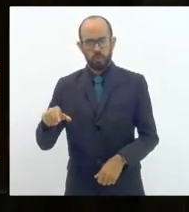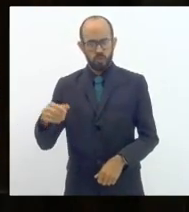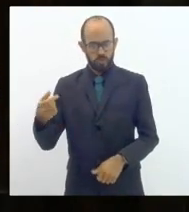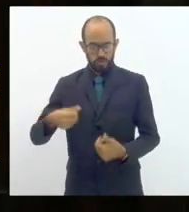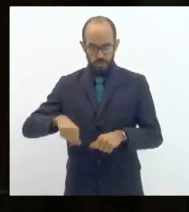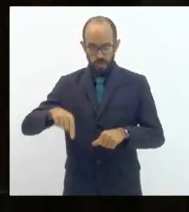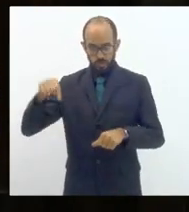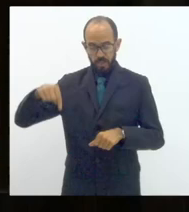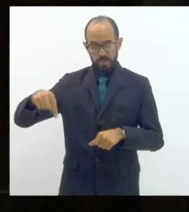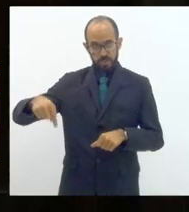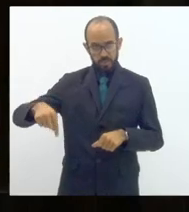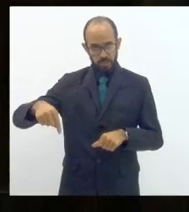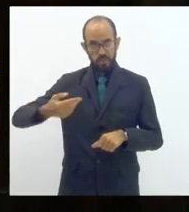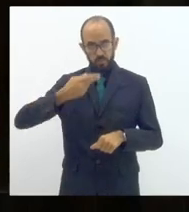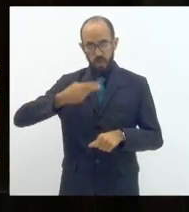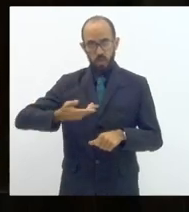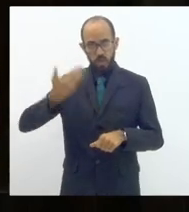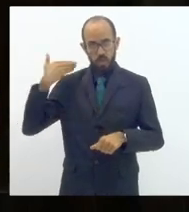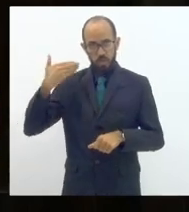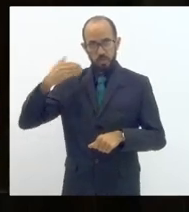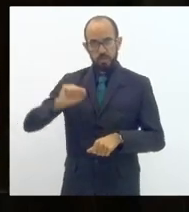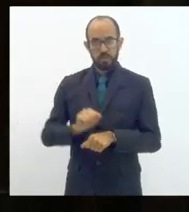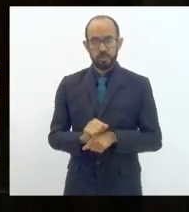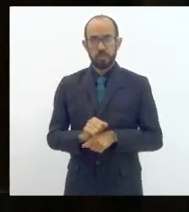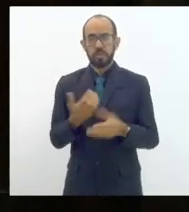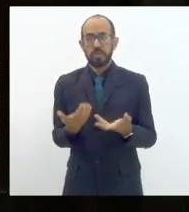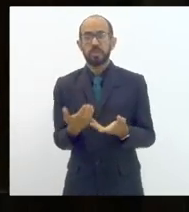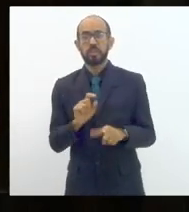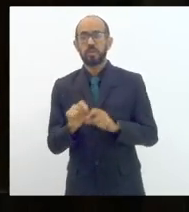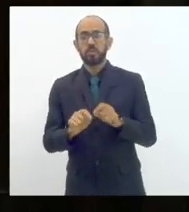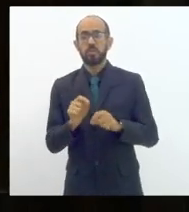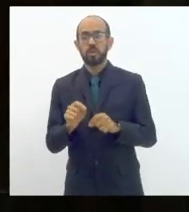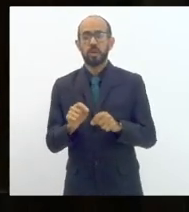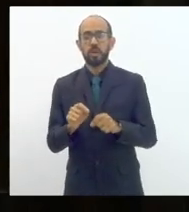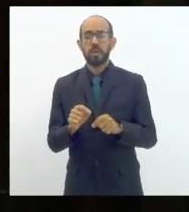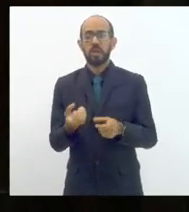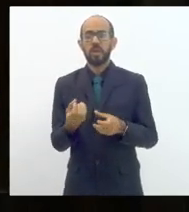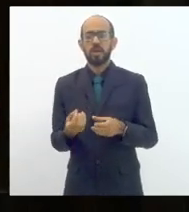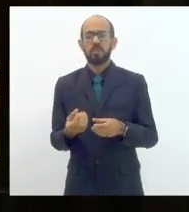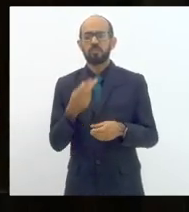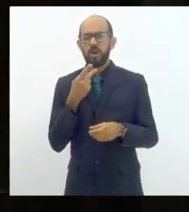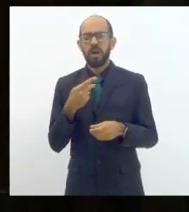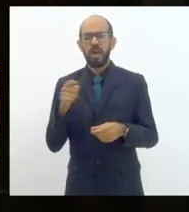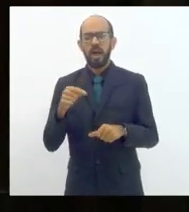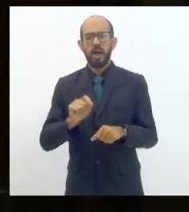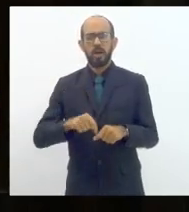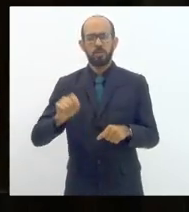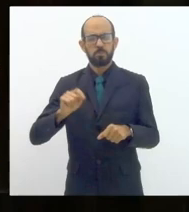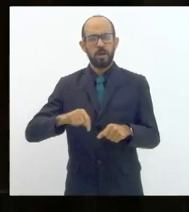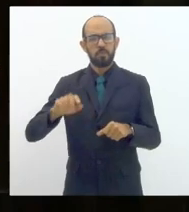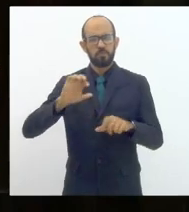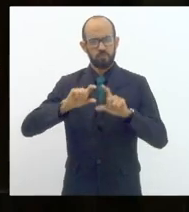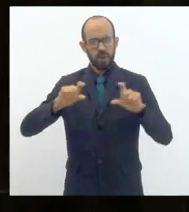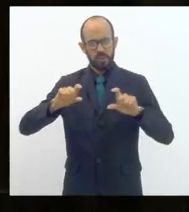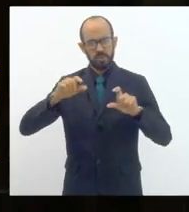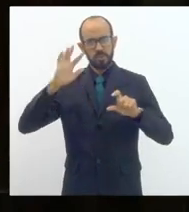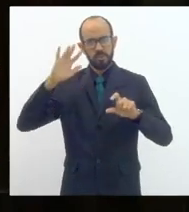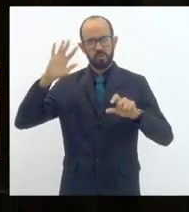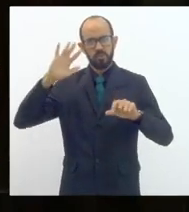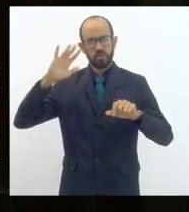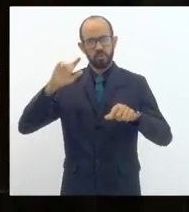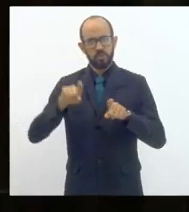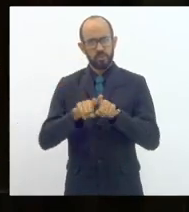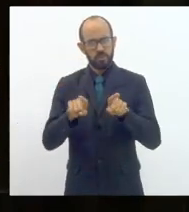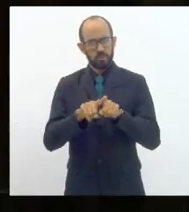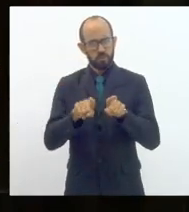aqui, né, que falou com a gente mais cedo, queria citar uma frase da nossa filosofia, né, que é